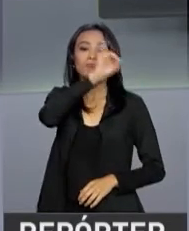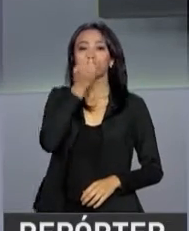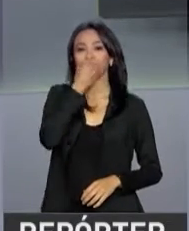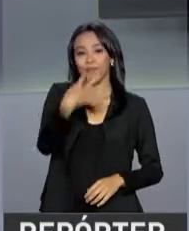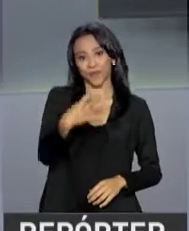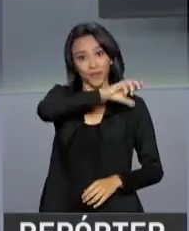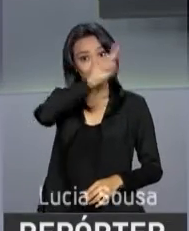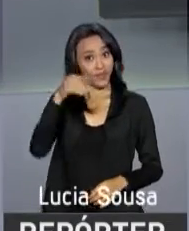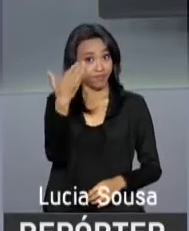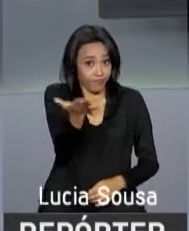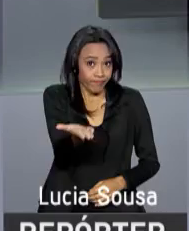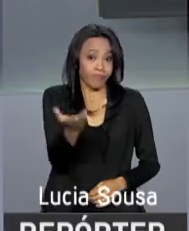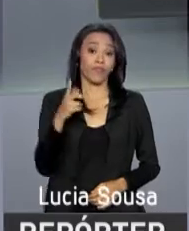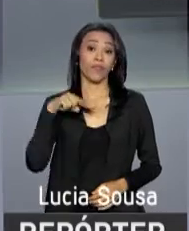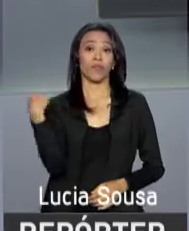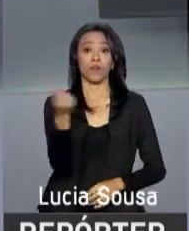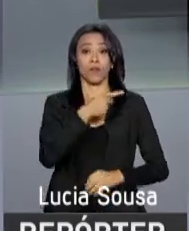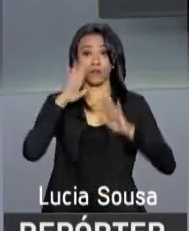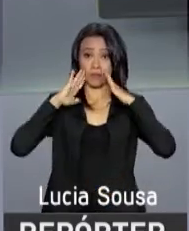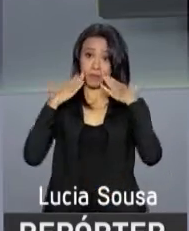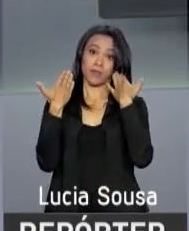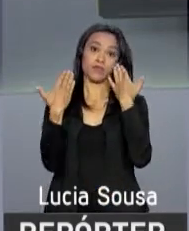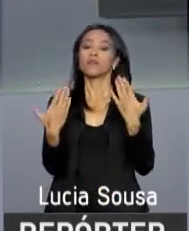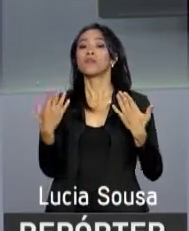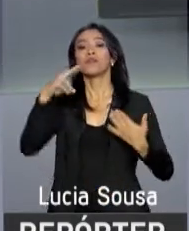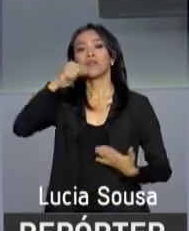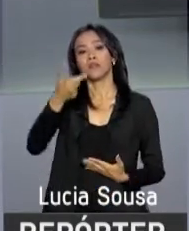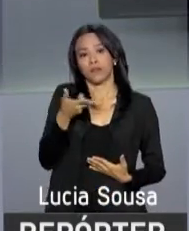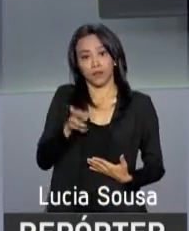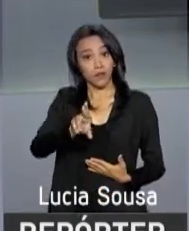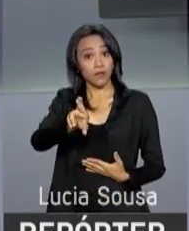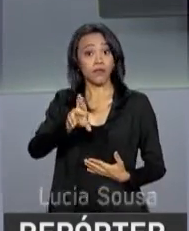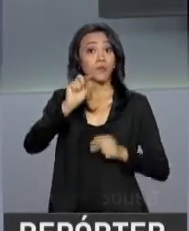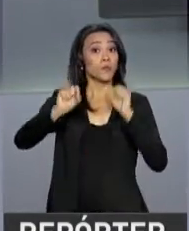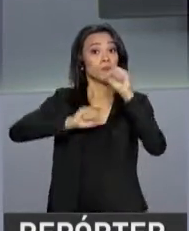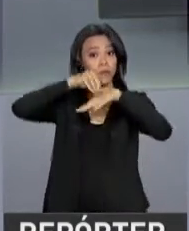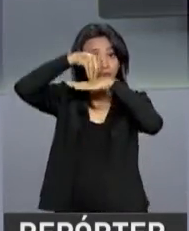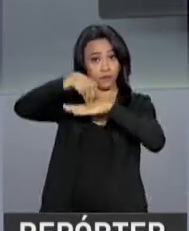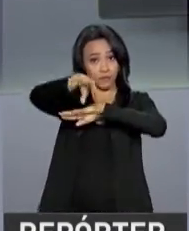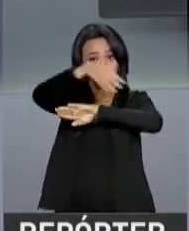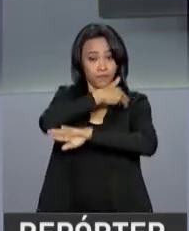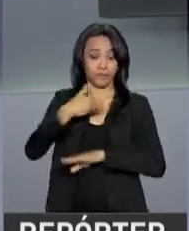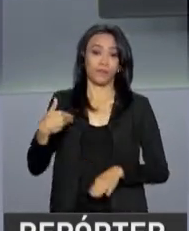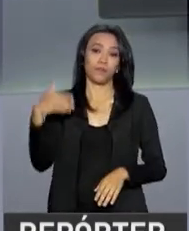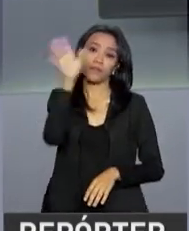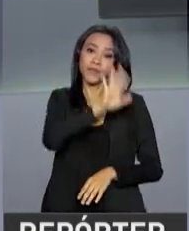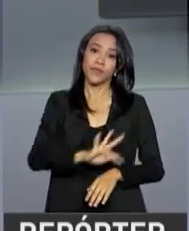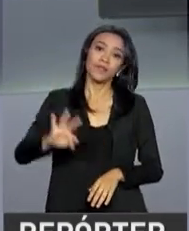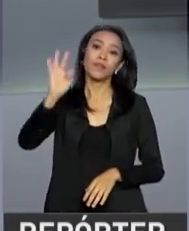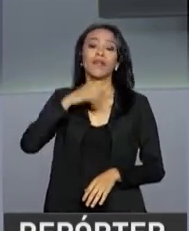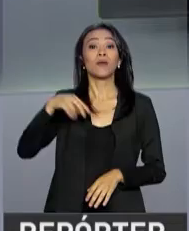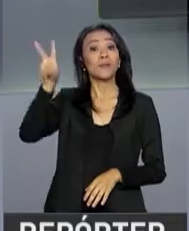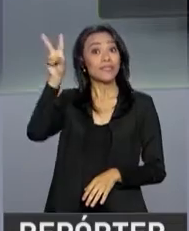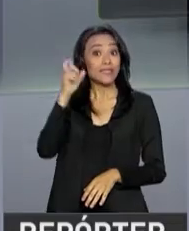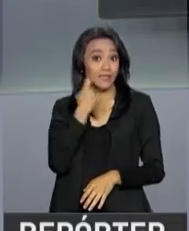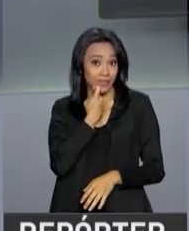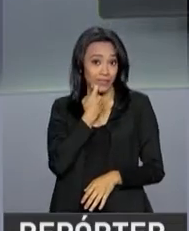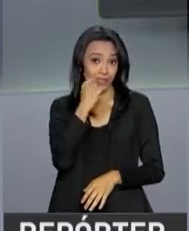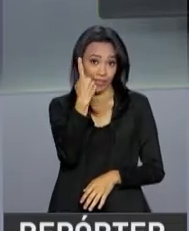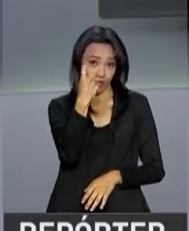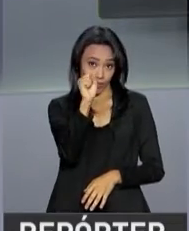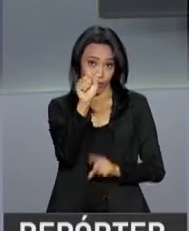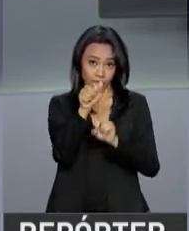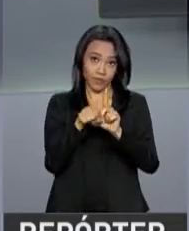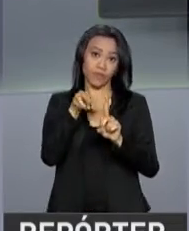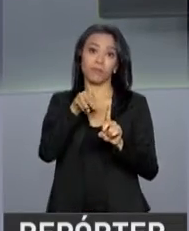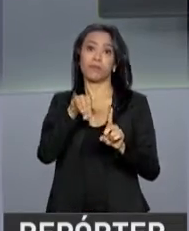Olá, bom dia para você. Estamos no ar a partir de agora com o repórter NBR e as notícias do governo federal desta sexta-feira, 18